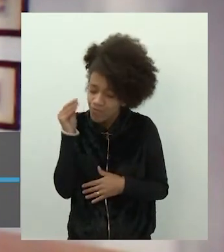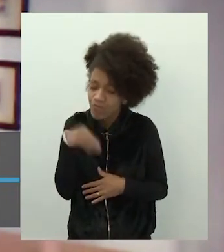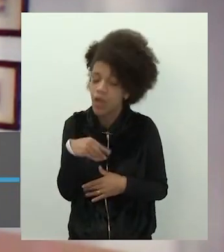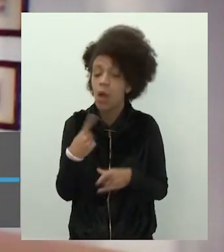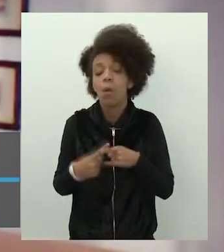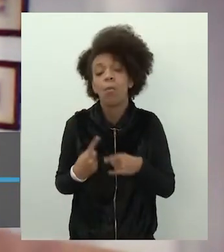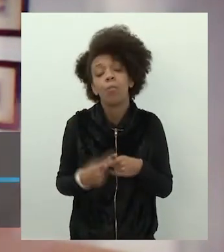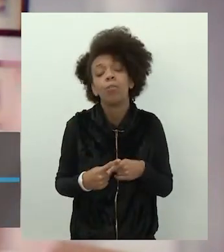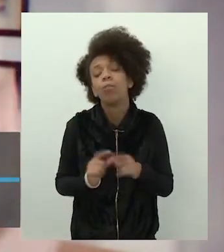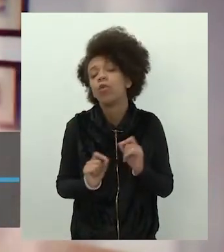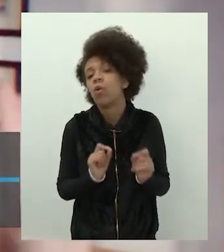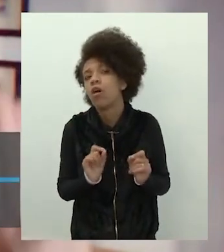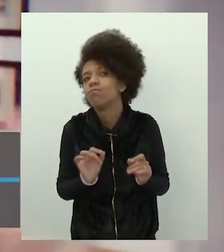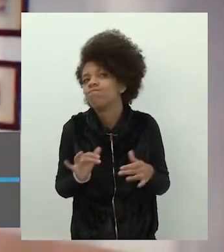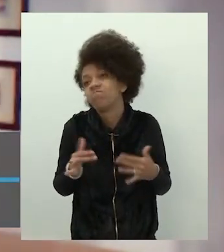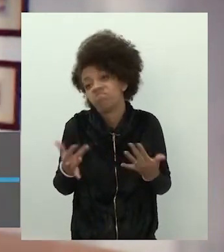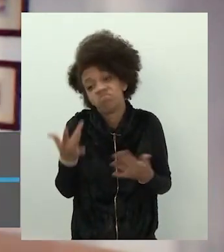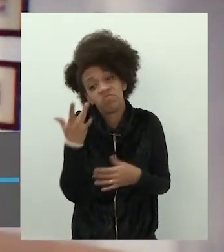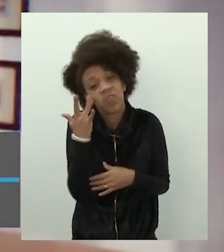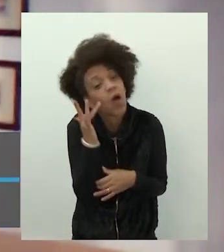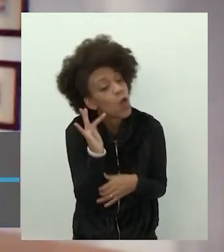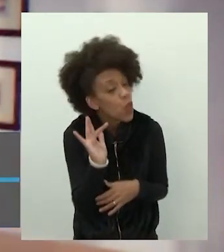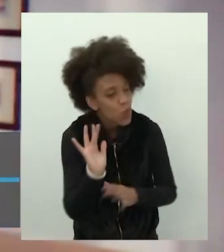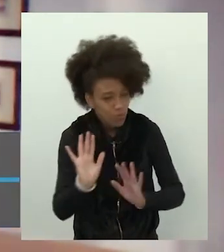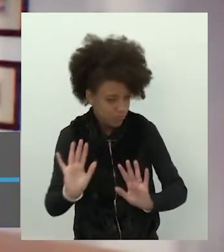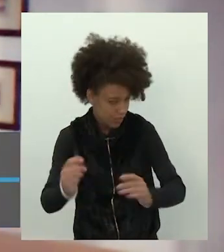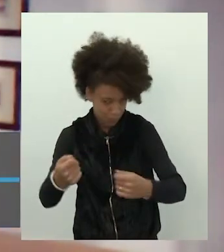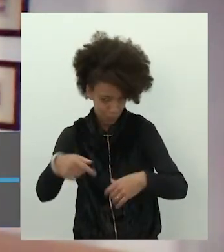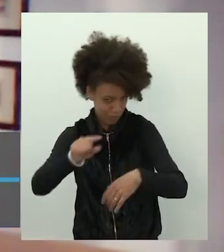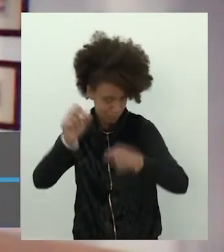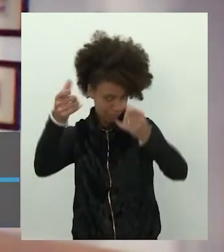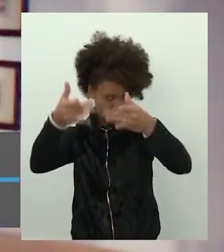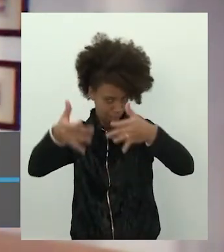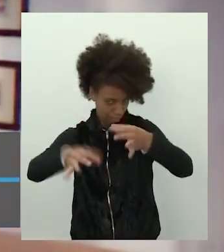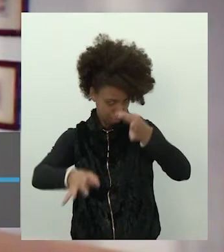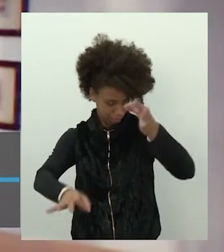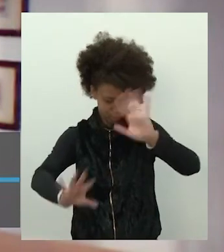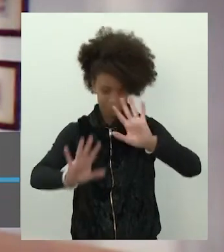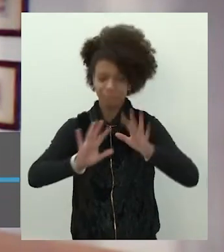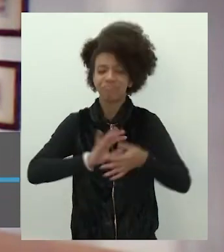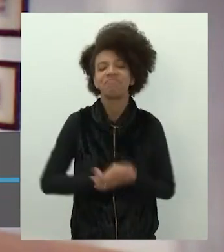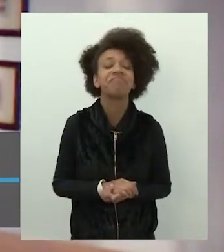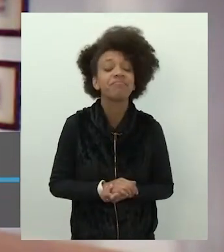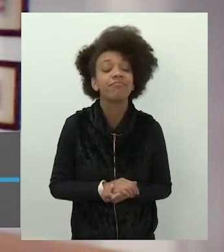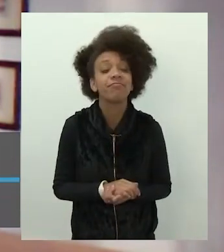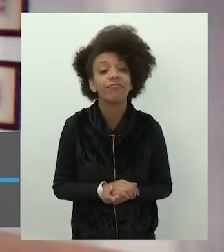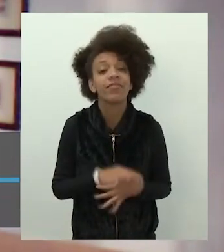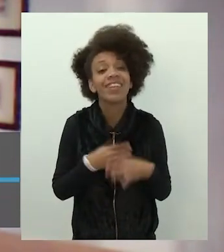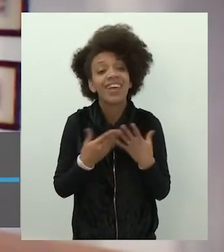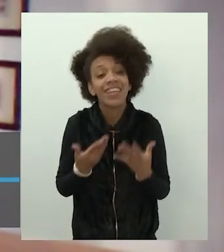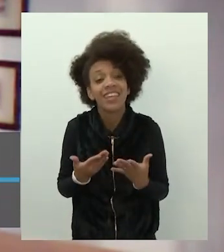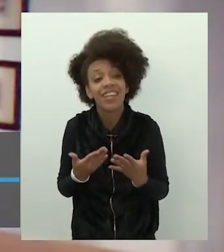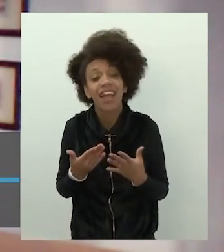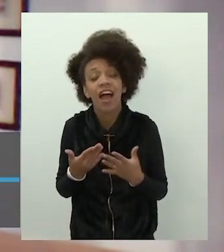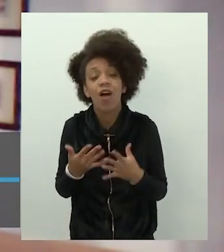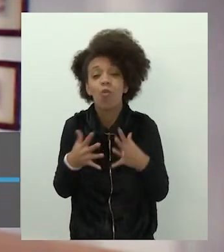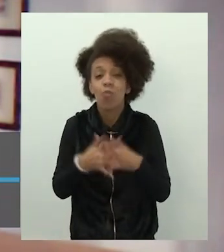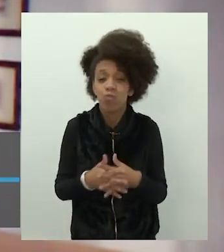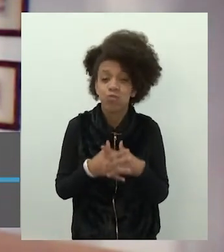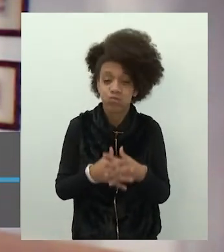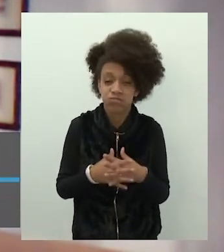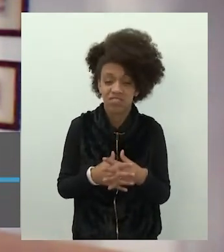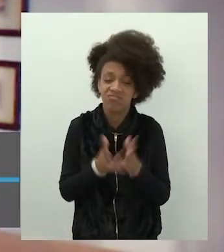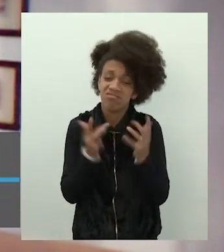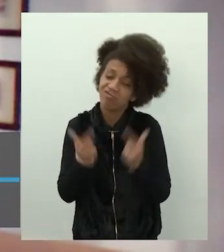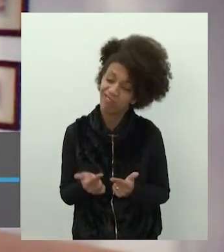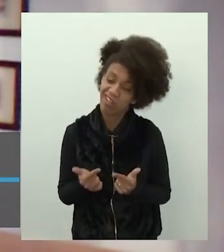Por que motivo? Não sei, não precisamos entrar nesse ponto. Então, daí há um descompasso. Isso é muito